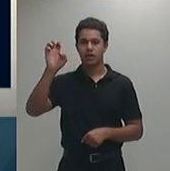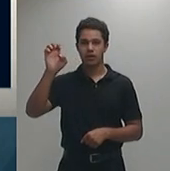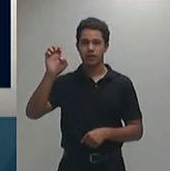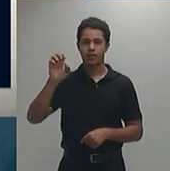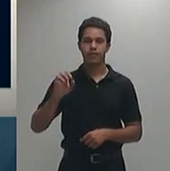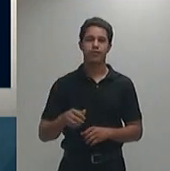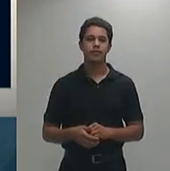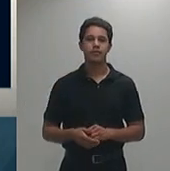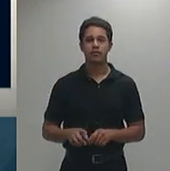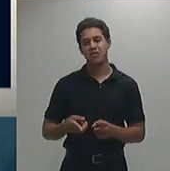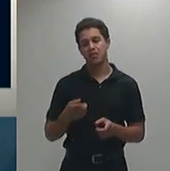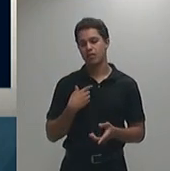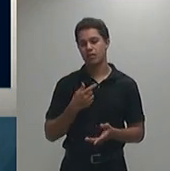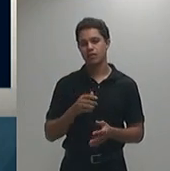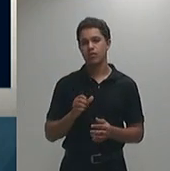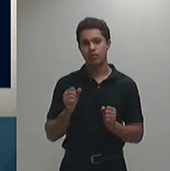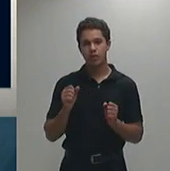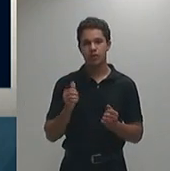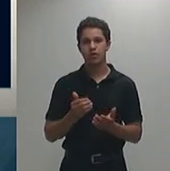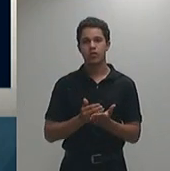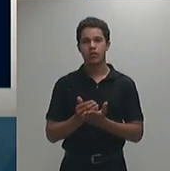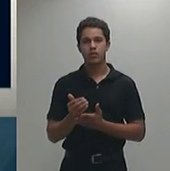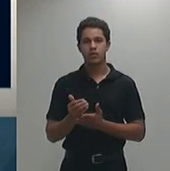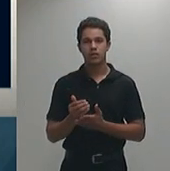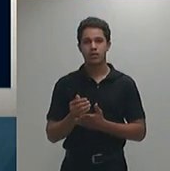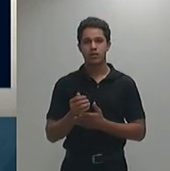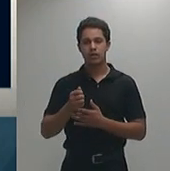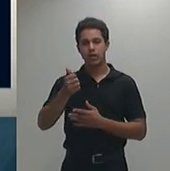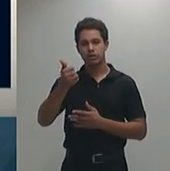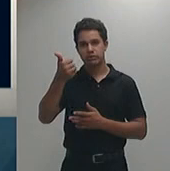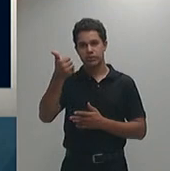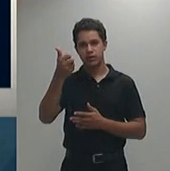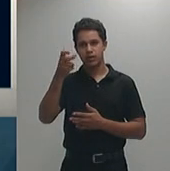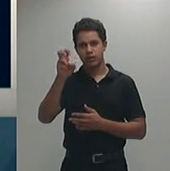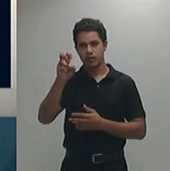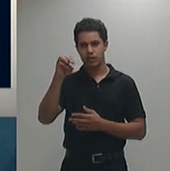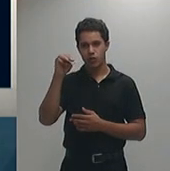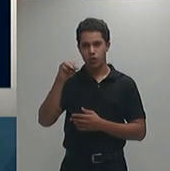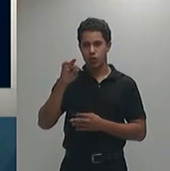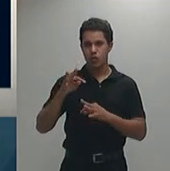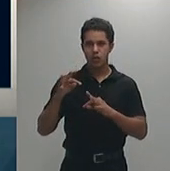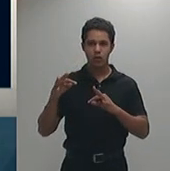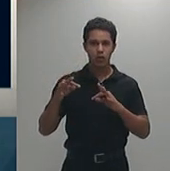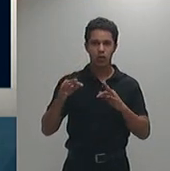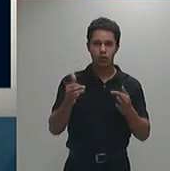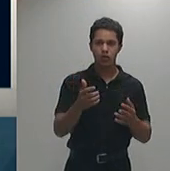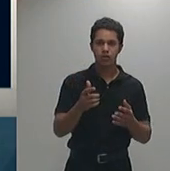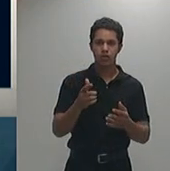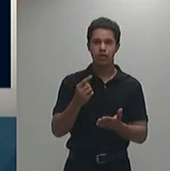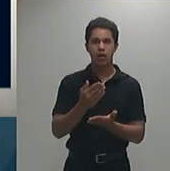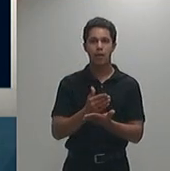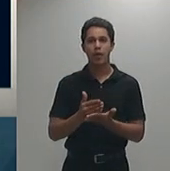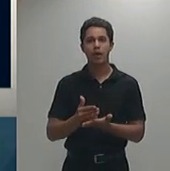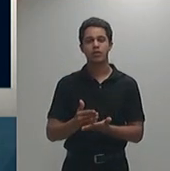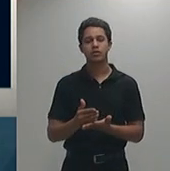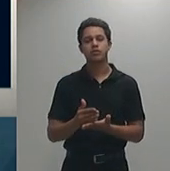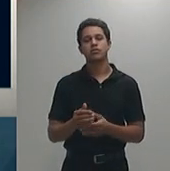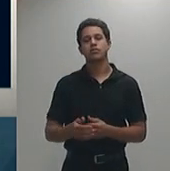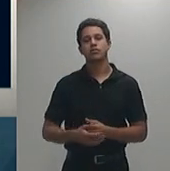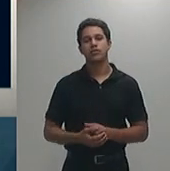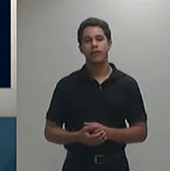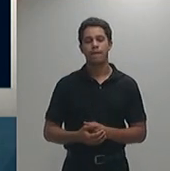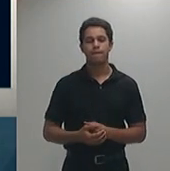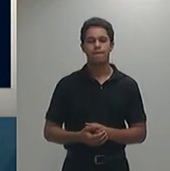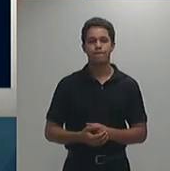presente podemos então distribuir os 15 minutos entre todas as partes né entre os polos né Oi